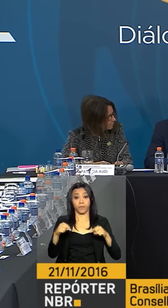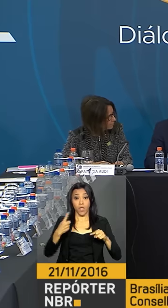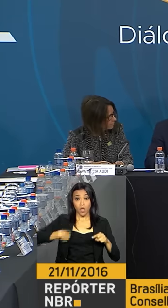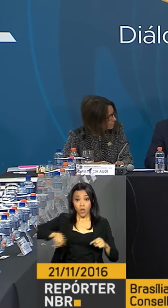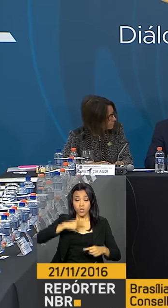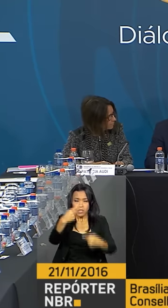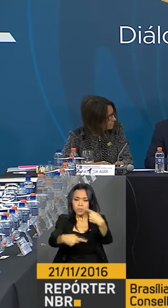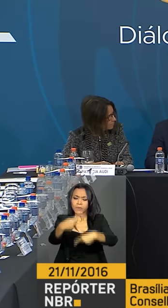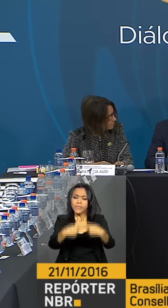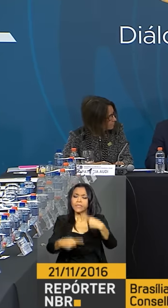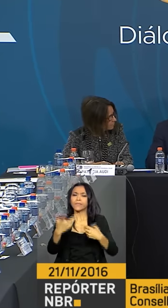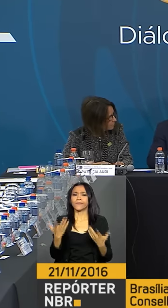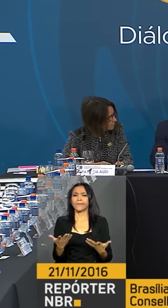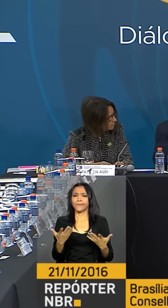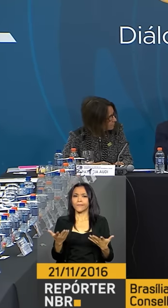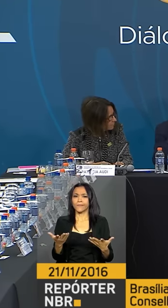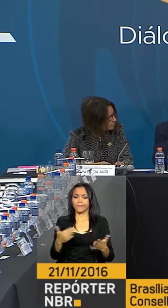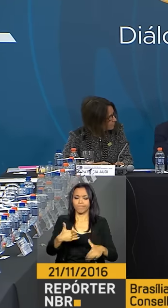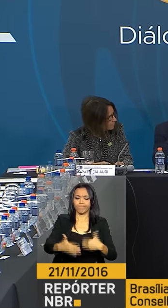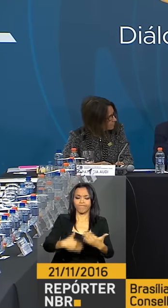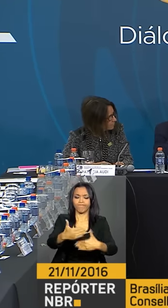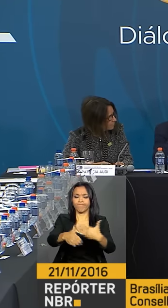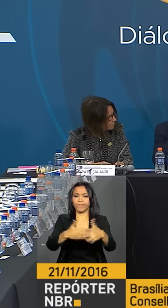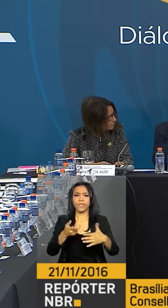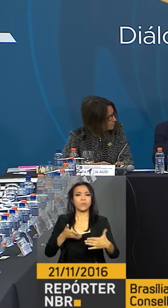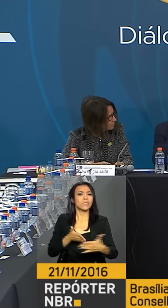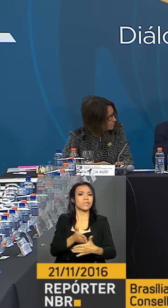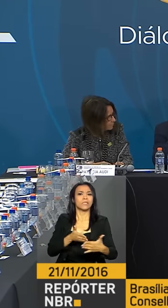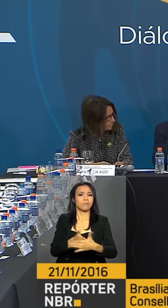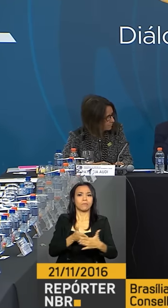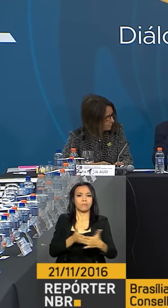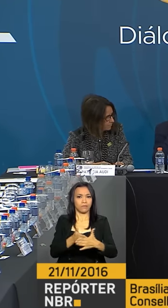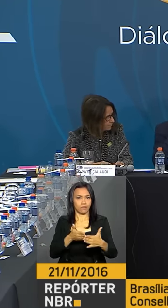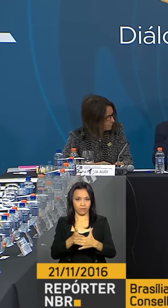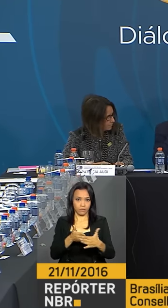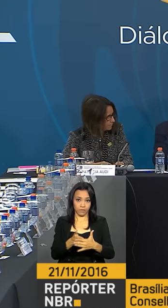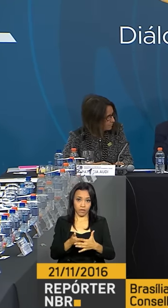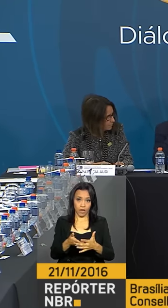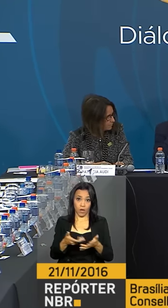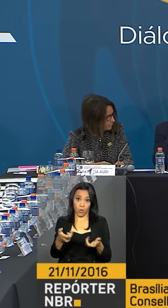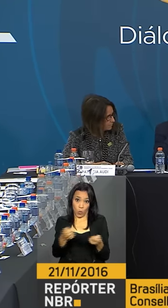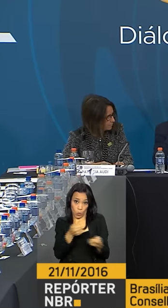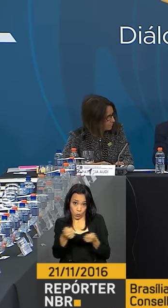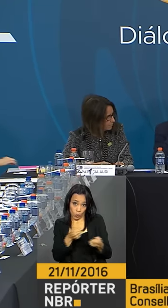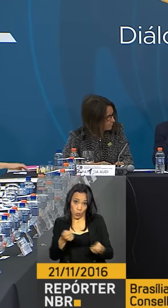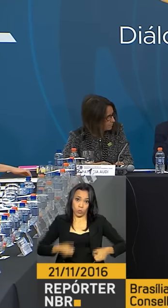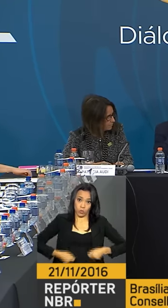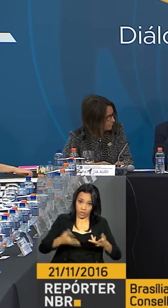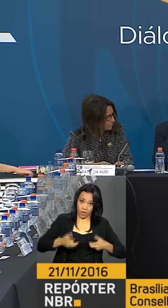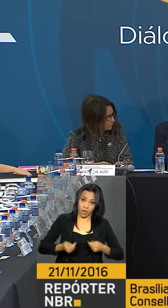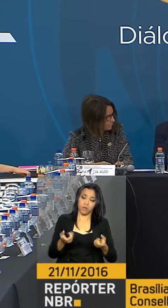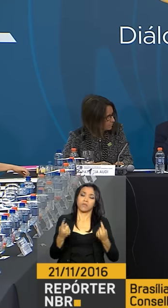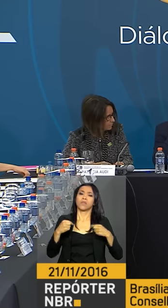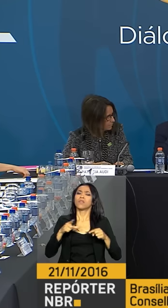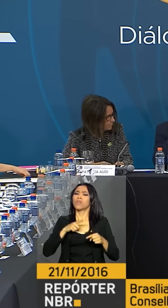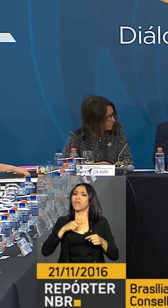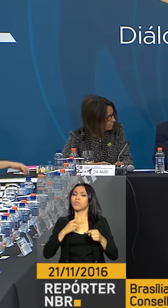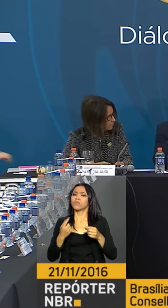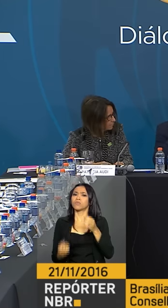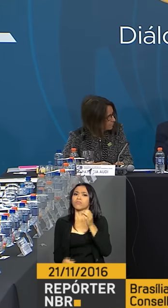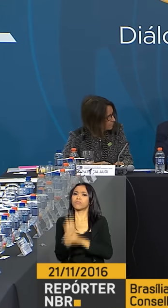não se limitam ao controle dos gastos. Estamos implementando também uma agenda